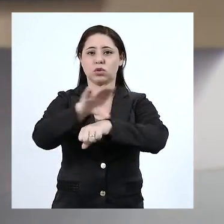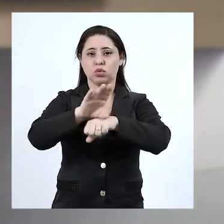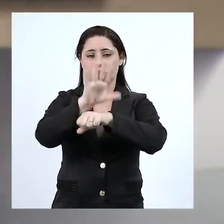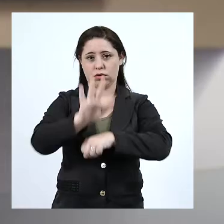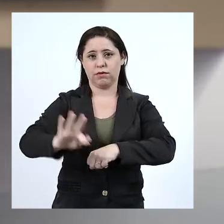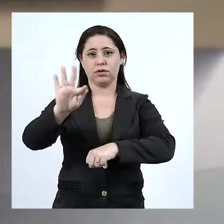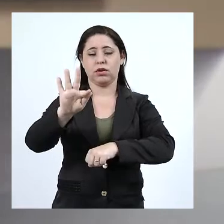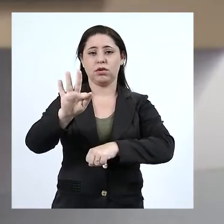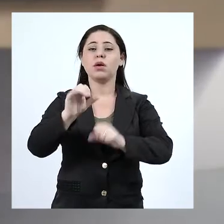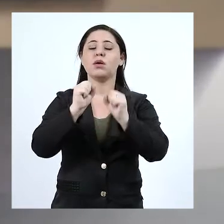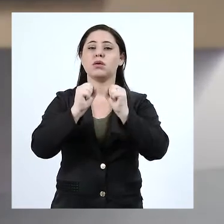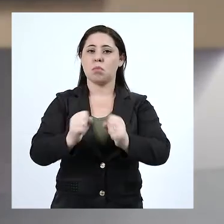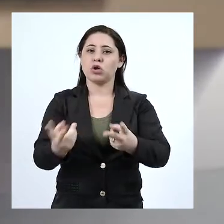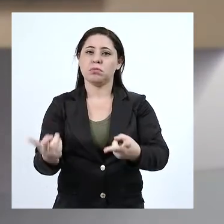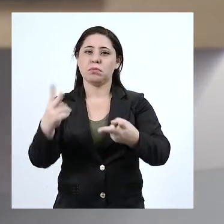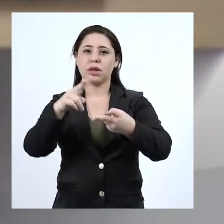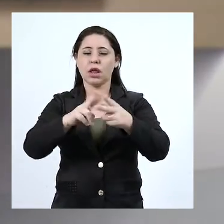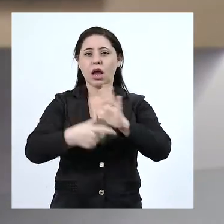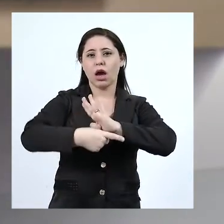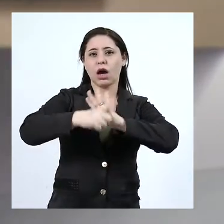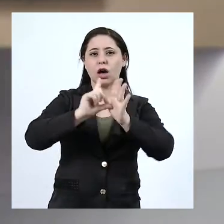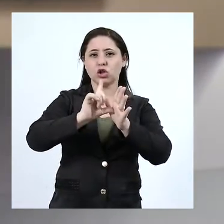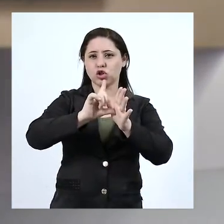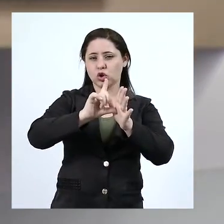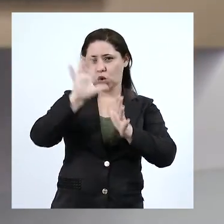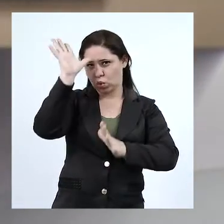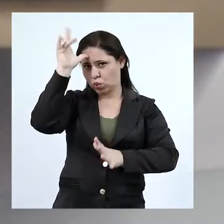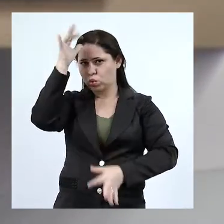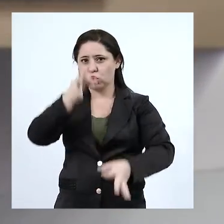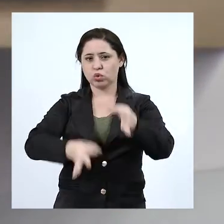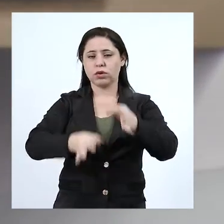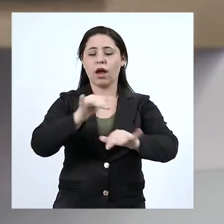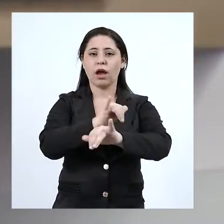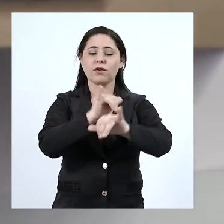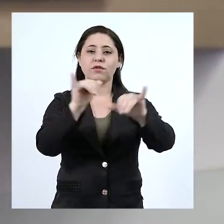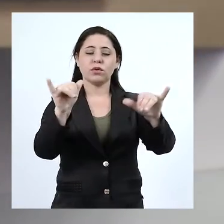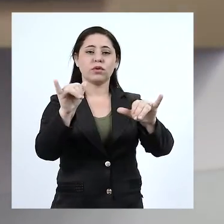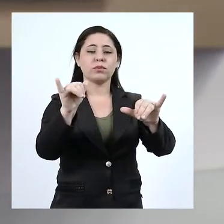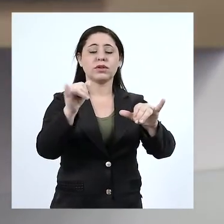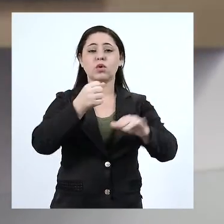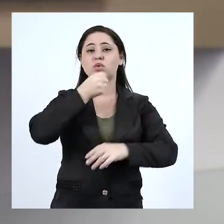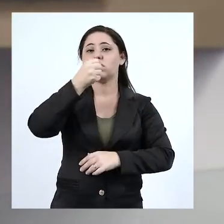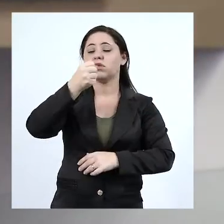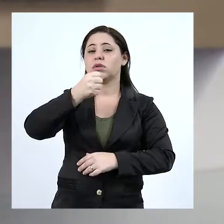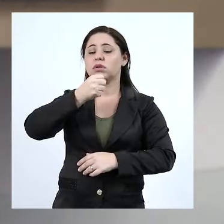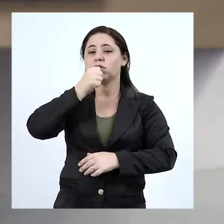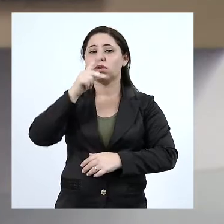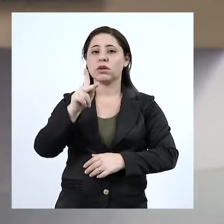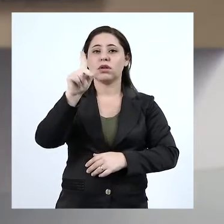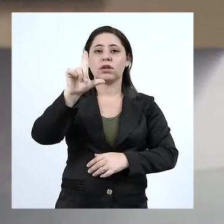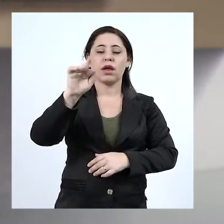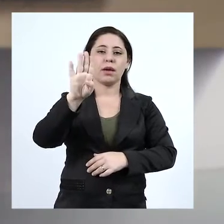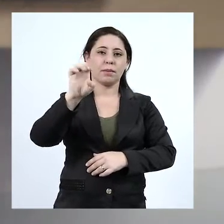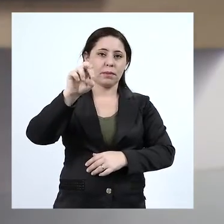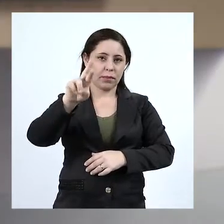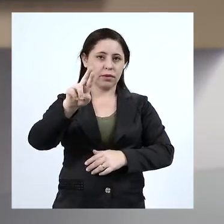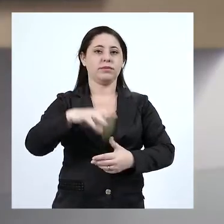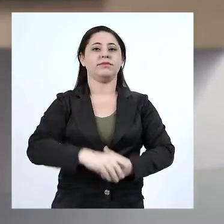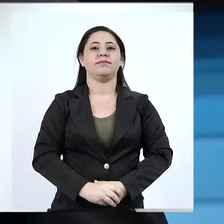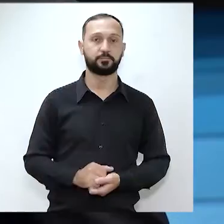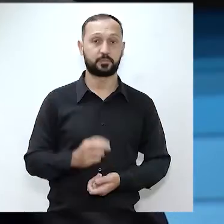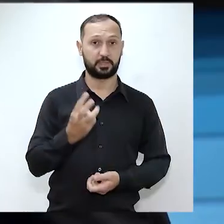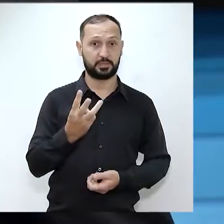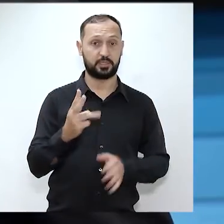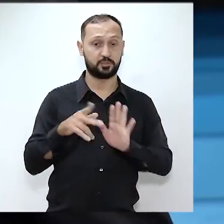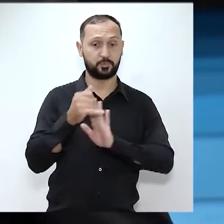de emenda constitucional que permite a prisão antes do trânsito em julgado. As informações com o repórter Kleber